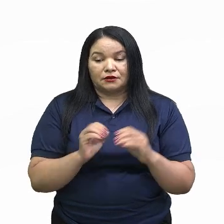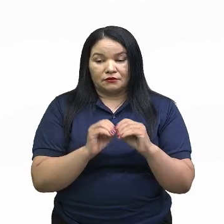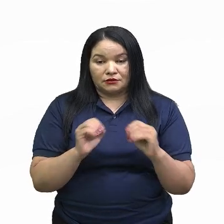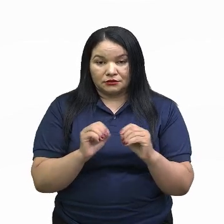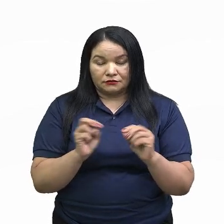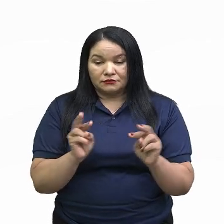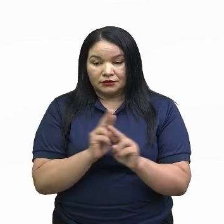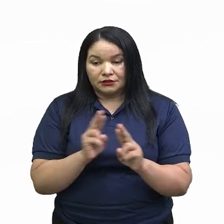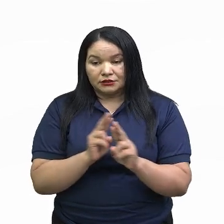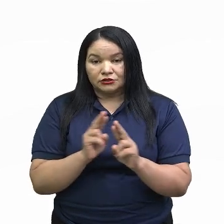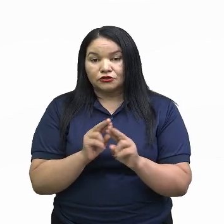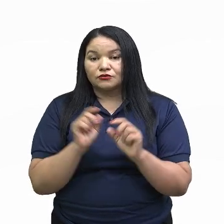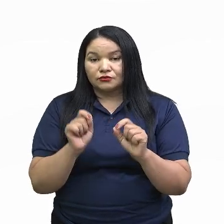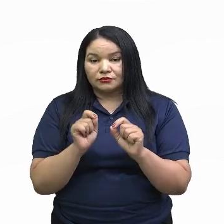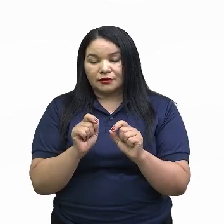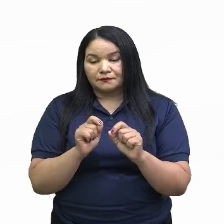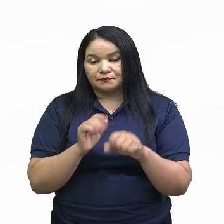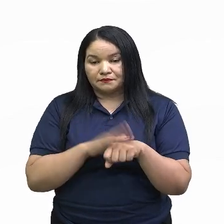de